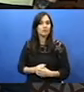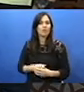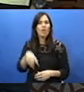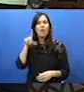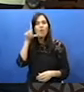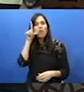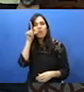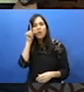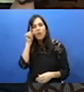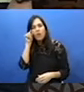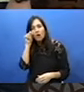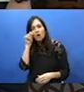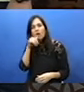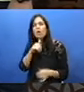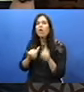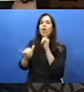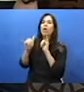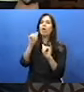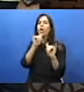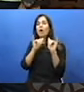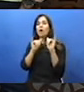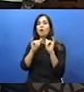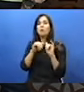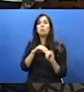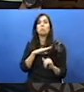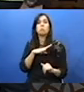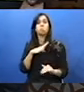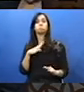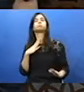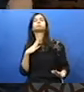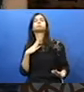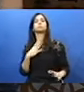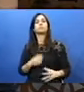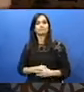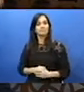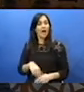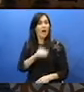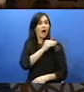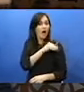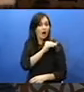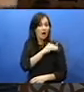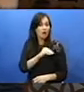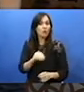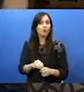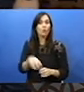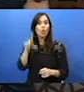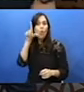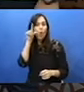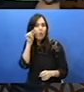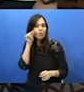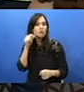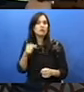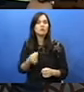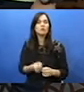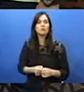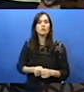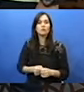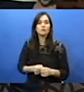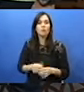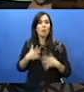sonolência, embriaguez e até coma. São exemplos o álcool, os soníferos, os tranquilizantes,